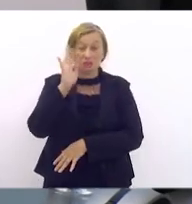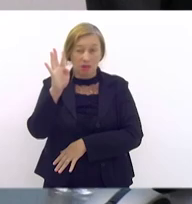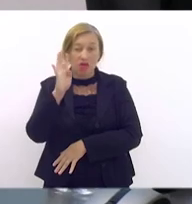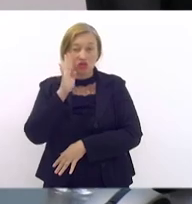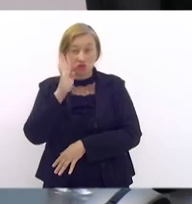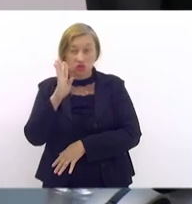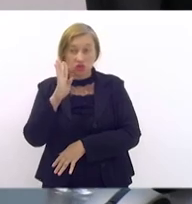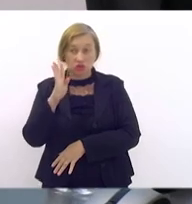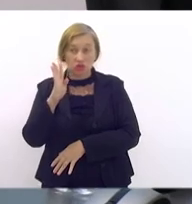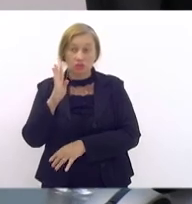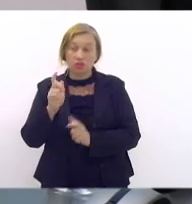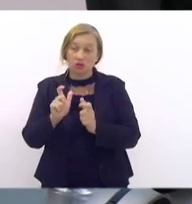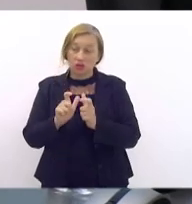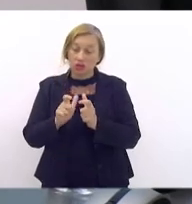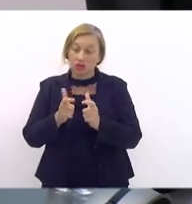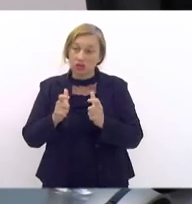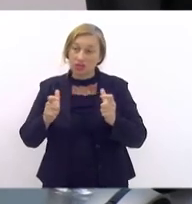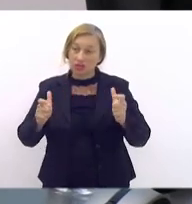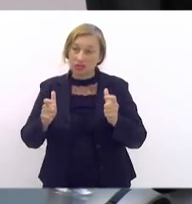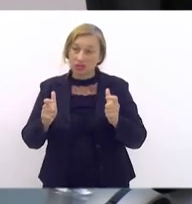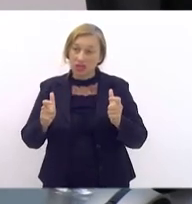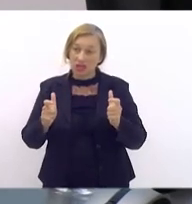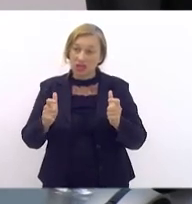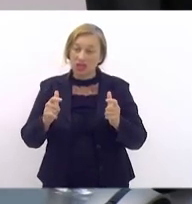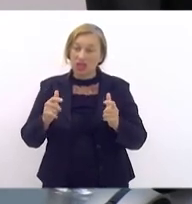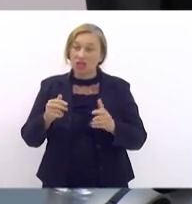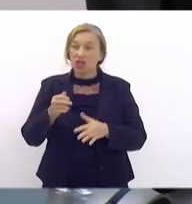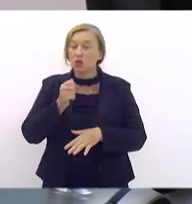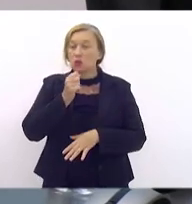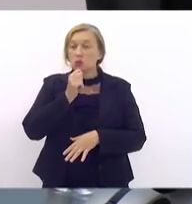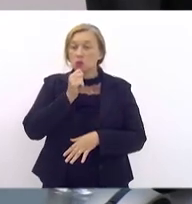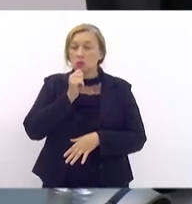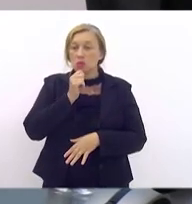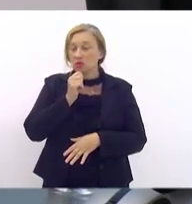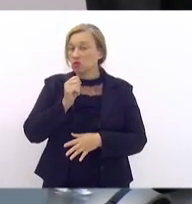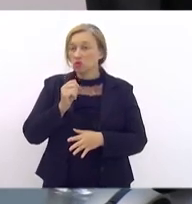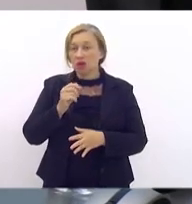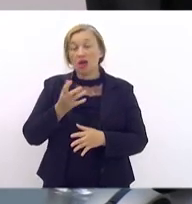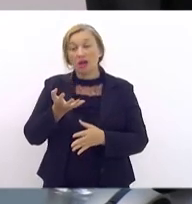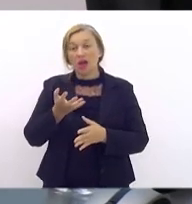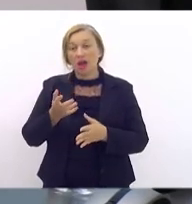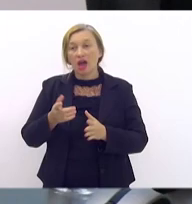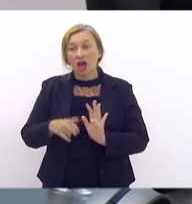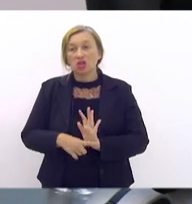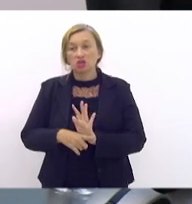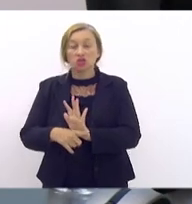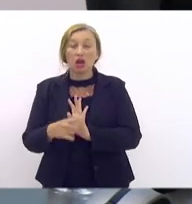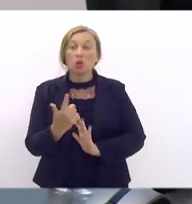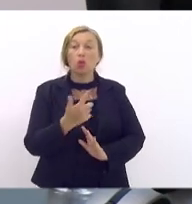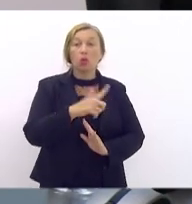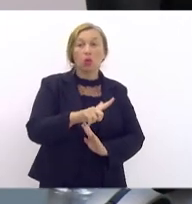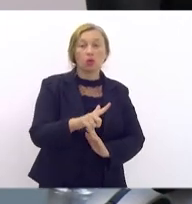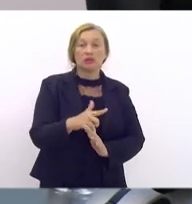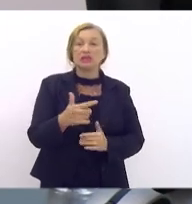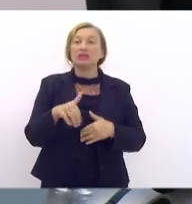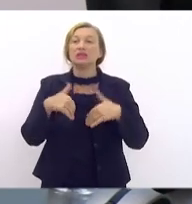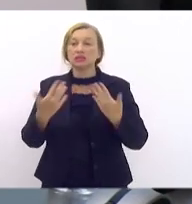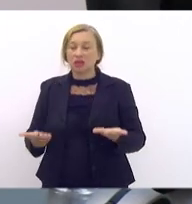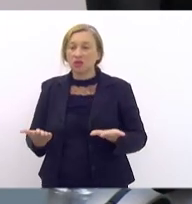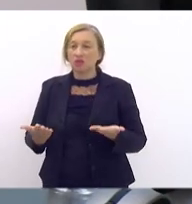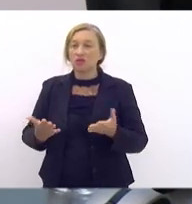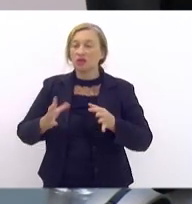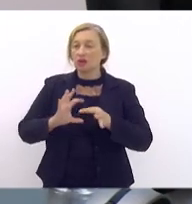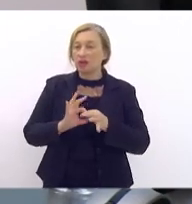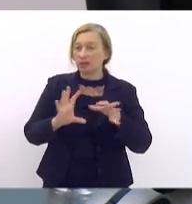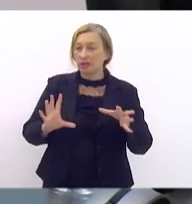de Neve ela chega lá em cima e ninguém quer corrigir o erro do outro né Então vira também uma coisa em termos de autonomia